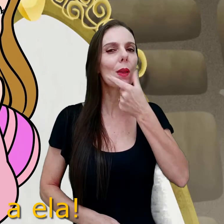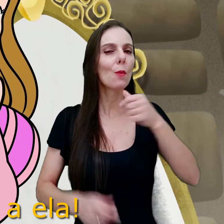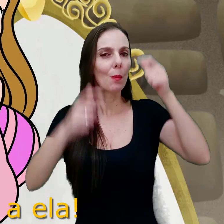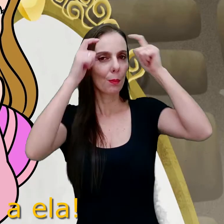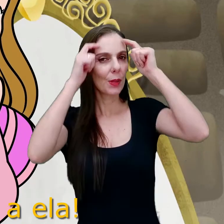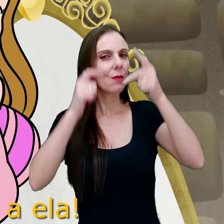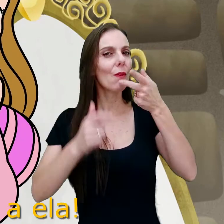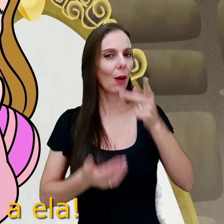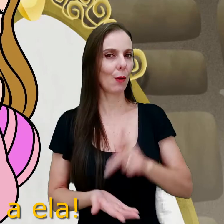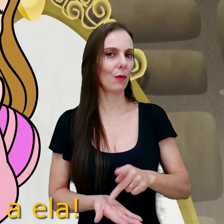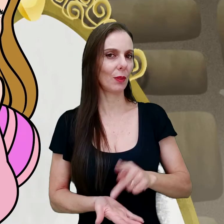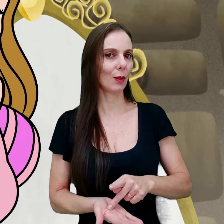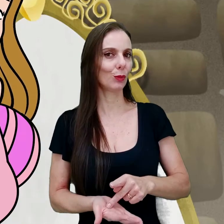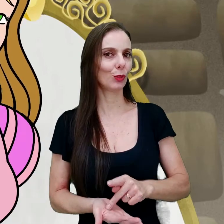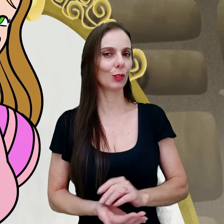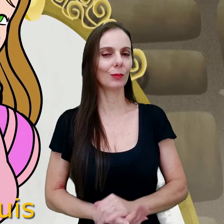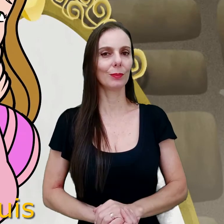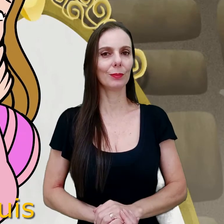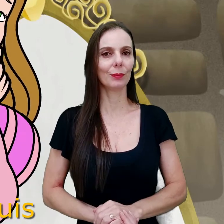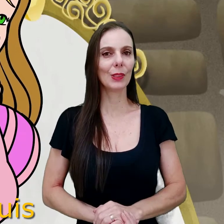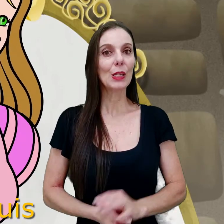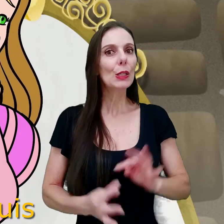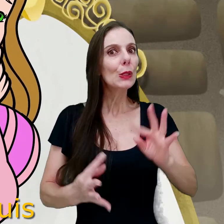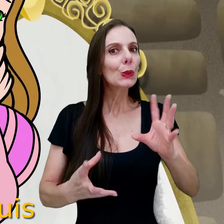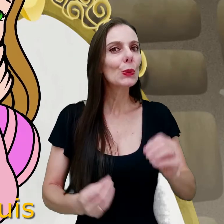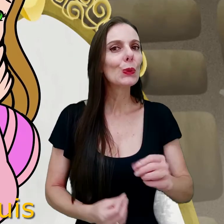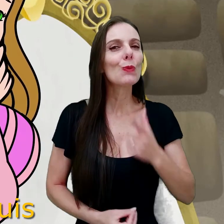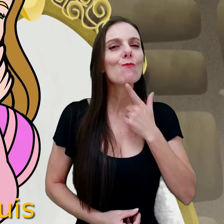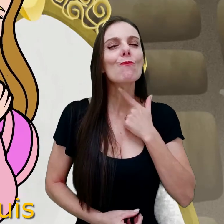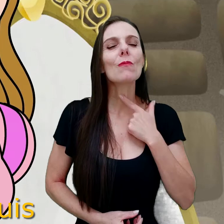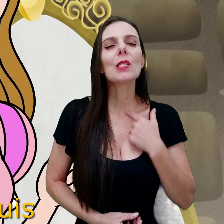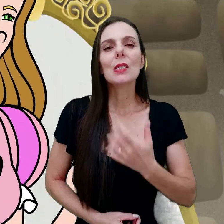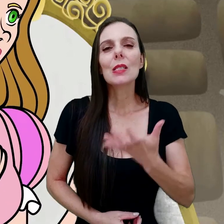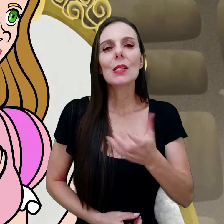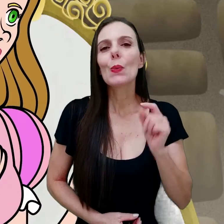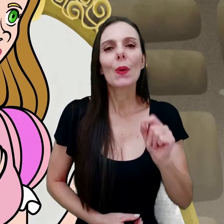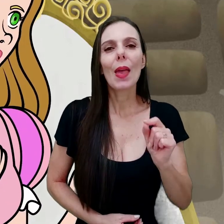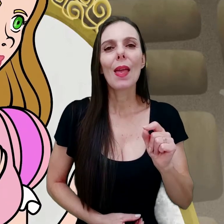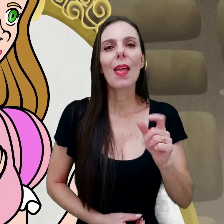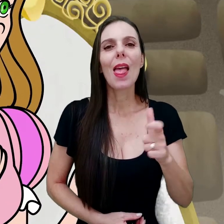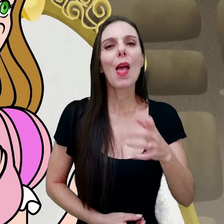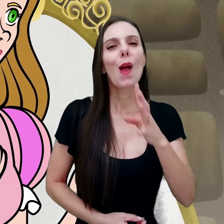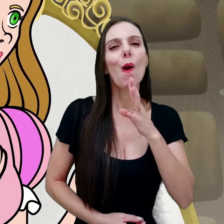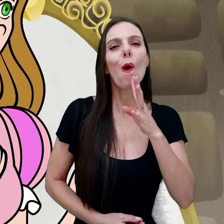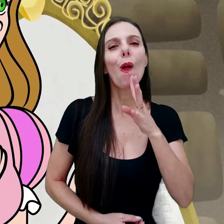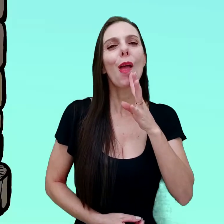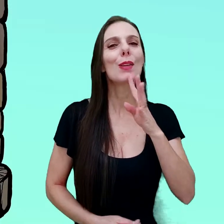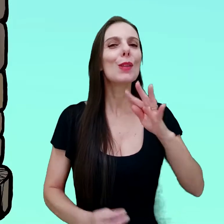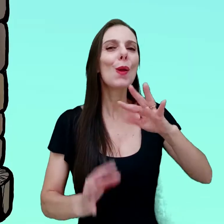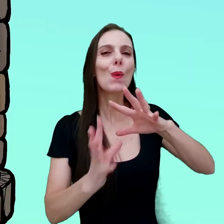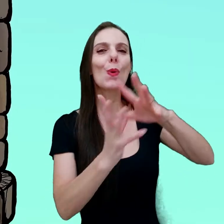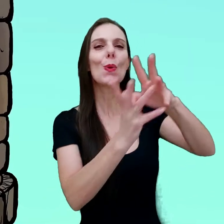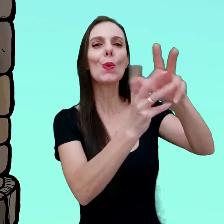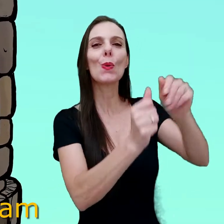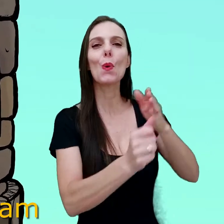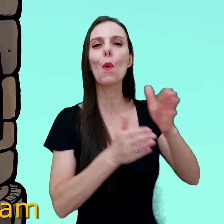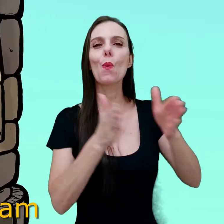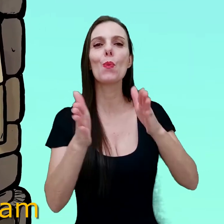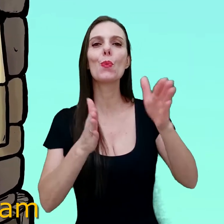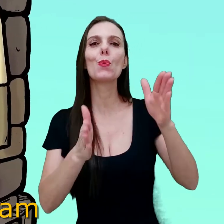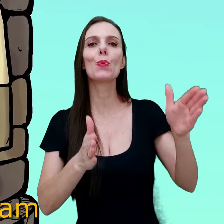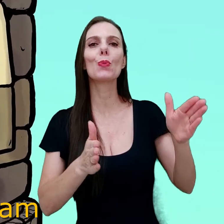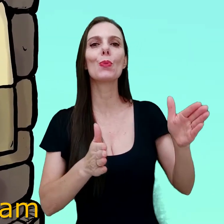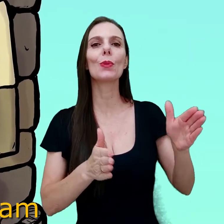estava falando a verdade a ela. E tudo o que ela sempre quis era conhecer o mundo. E finalmente,